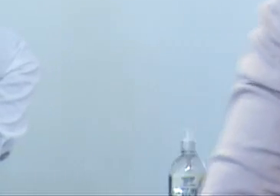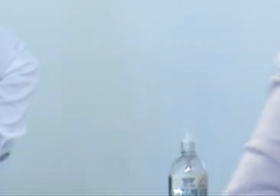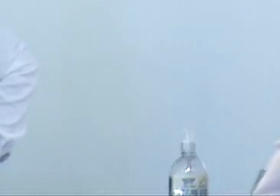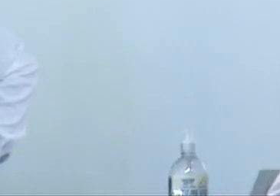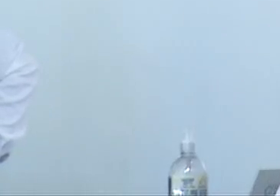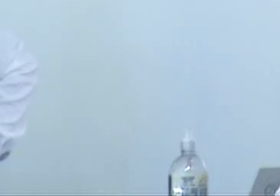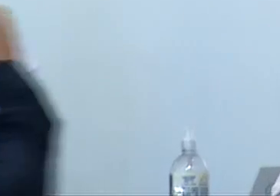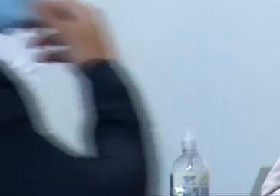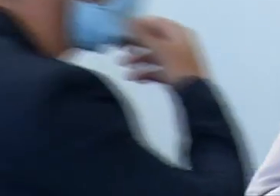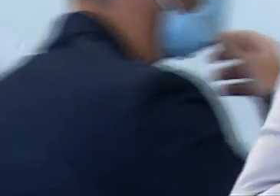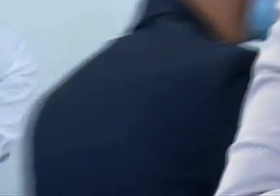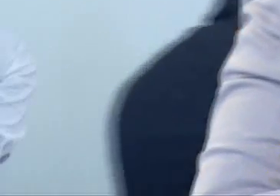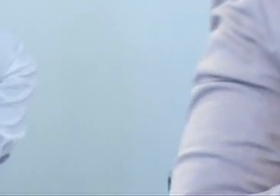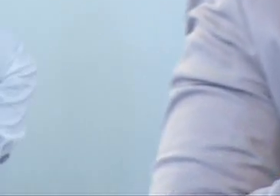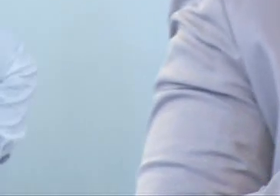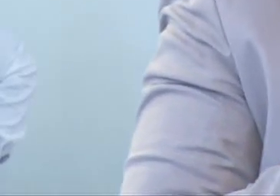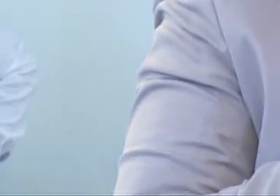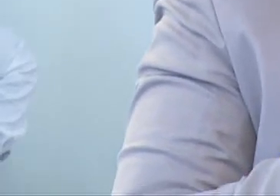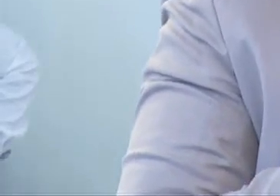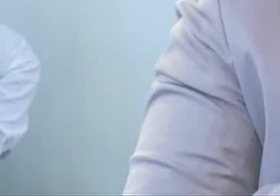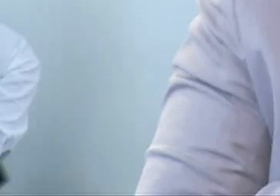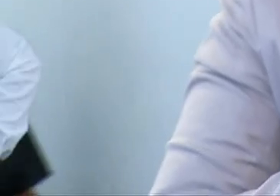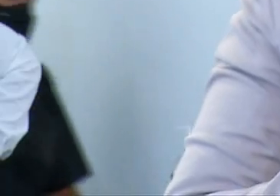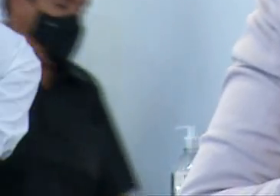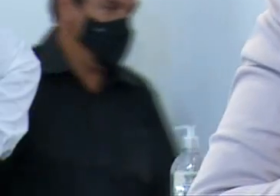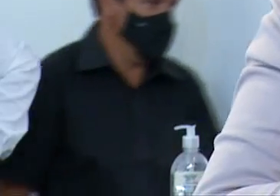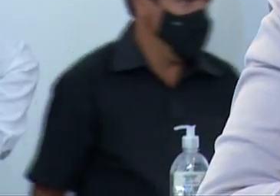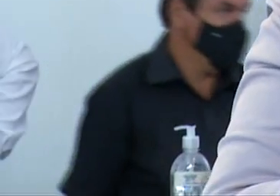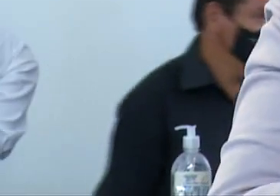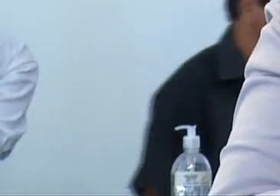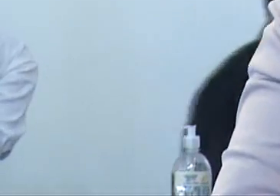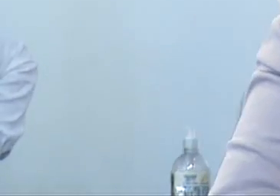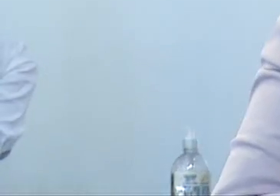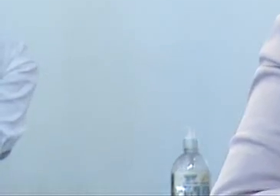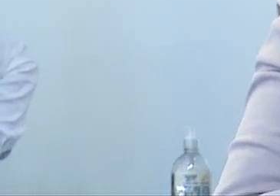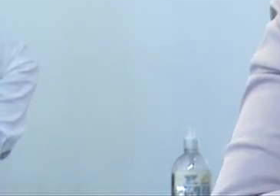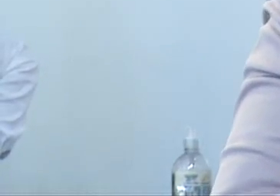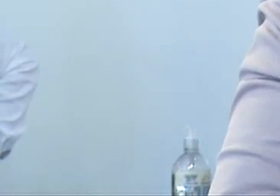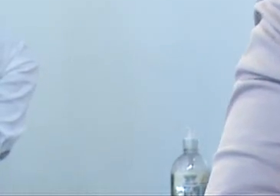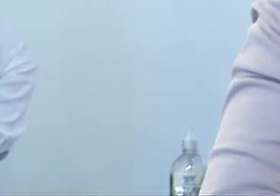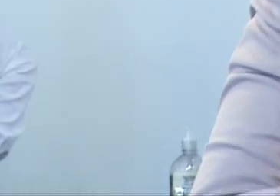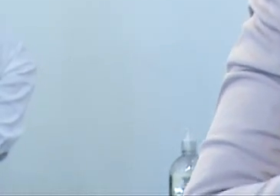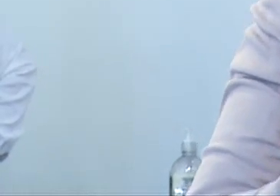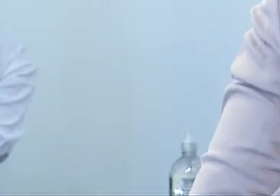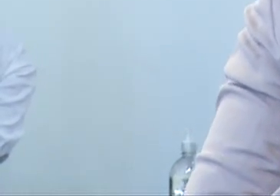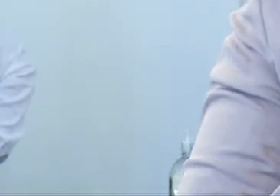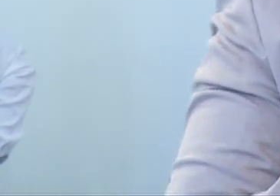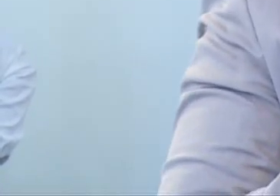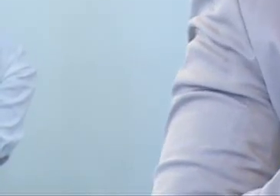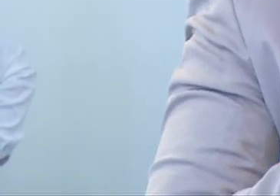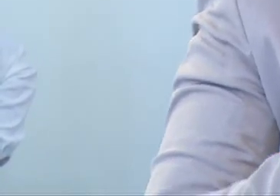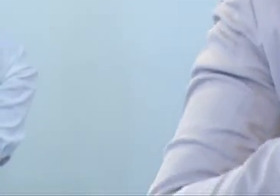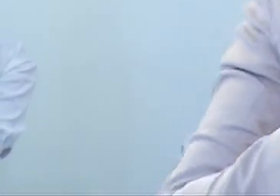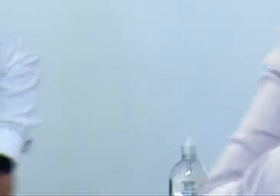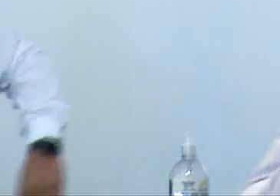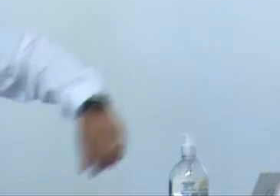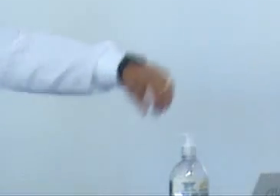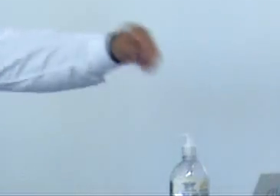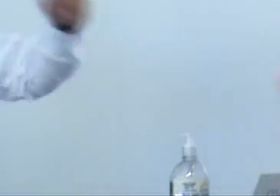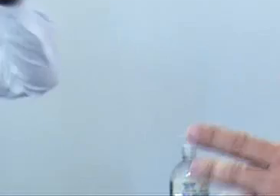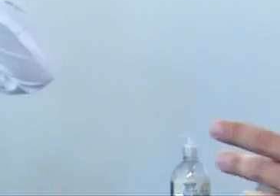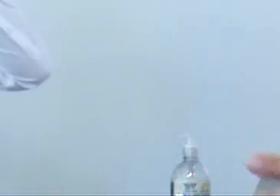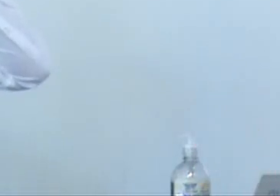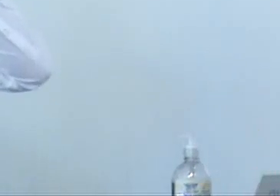da direita, sobre a vacina, eu respeito, a pessoa que quer tomar tem que tomar. Tem dado resultado, mas não pode